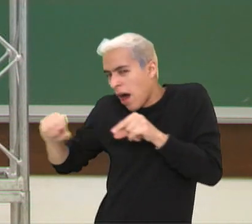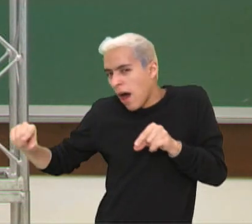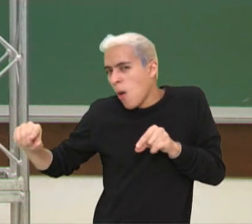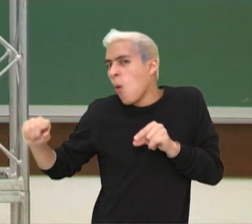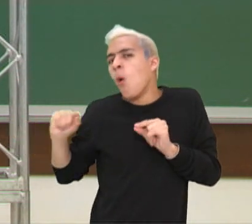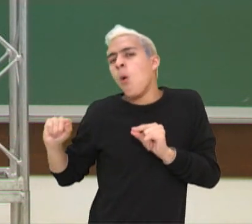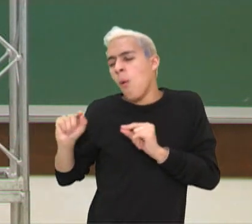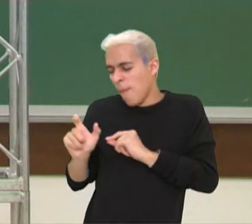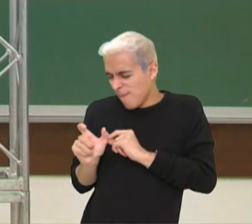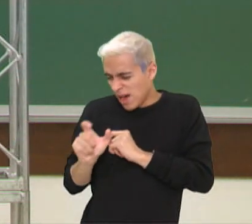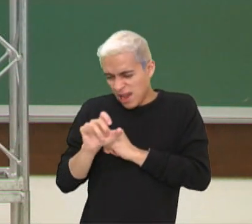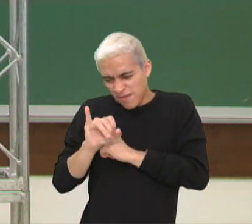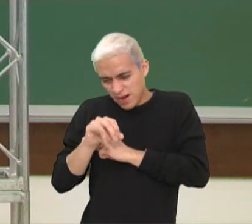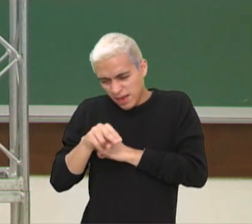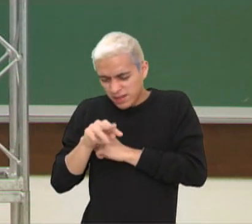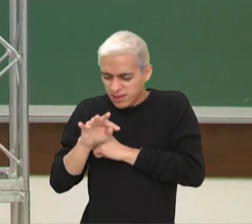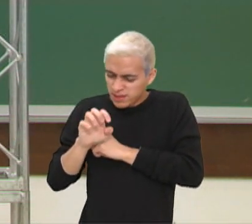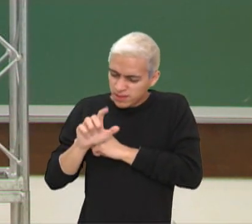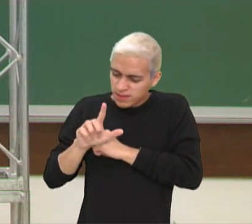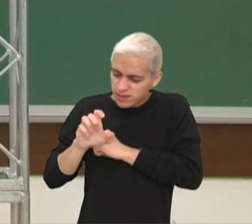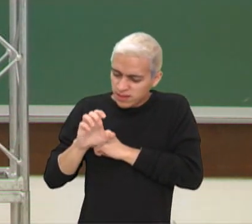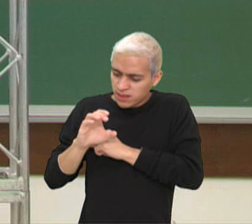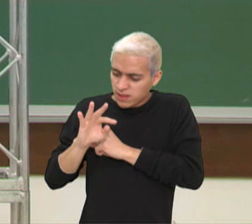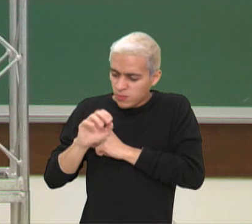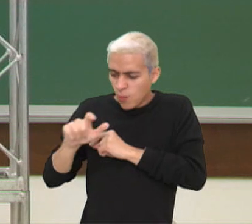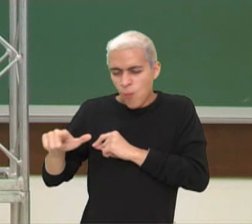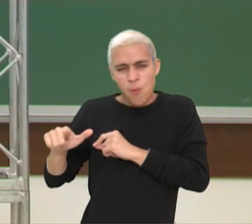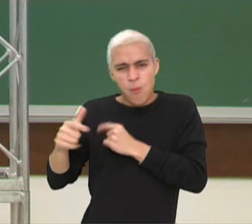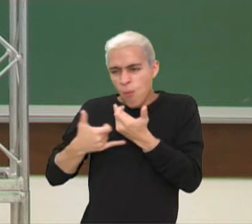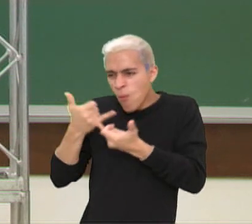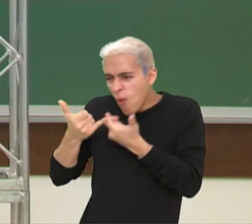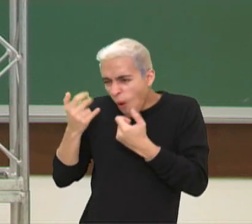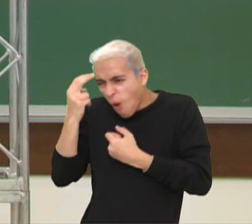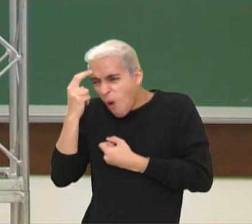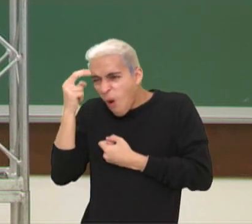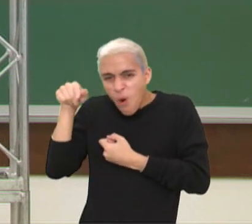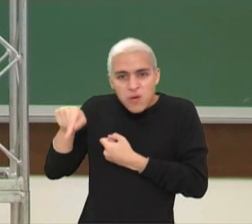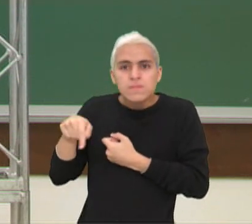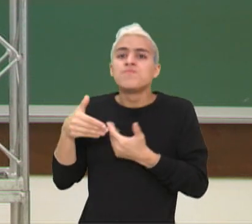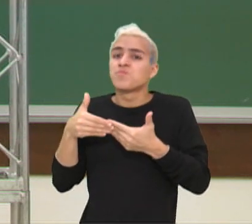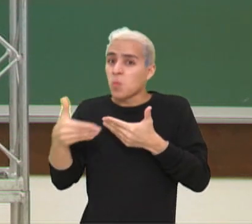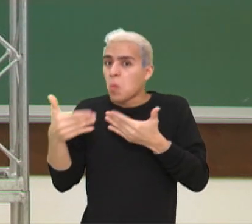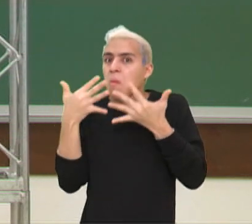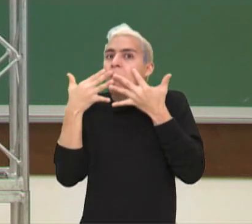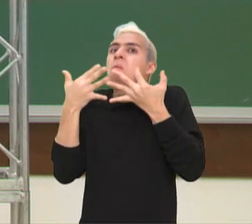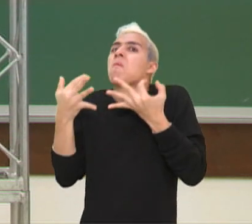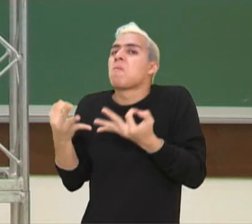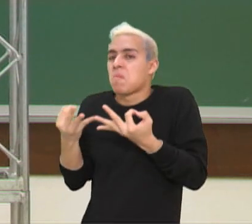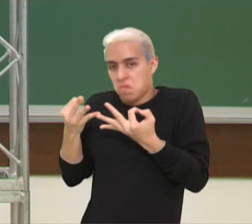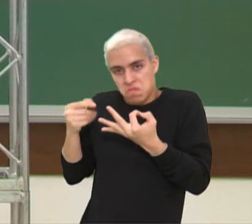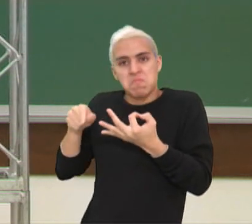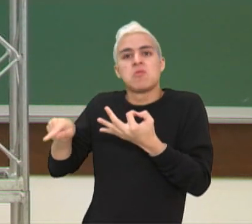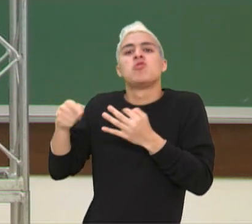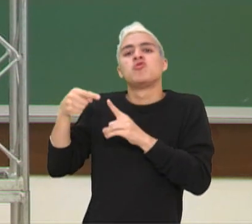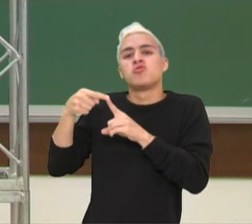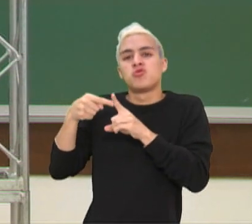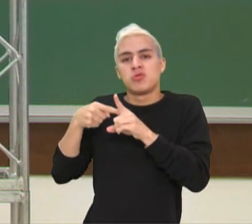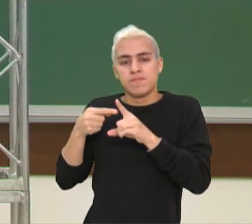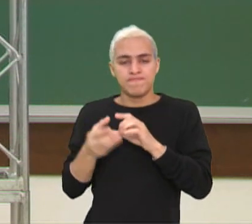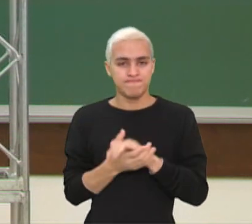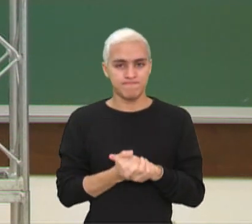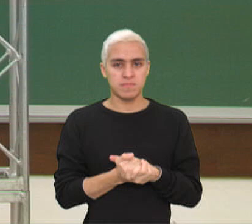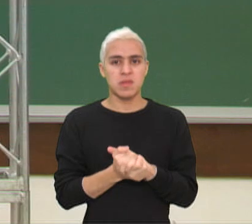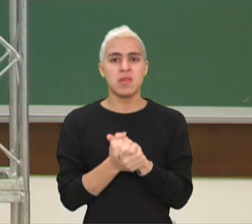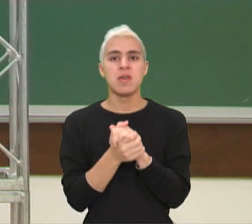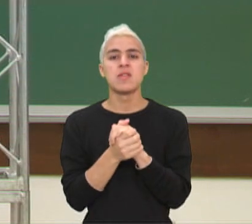palavra intelectuais, jogos intelectuais, que a gente vai dar bastante atenção nesse tipo de jogo. Então,